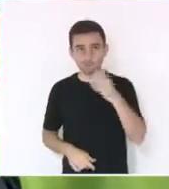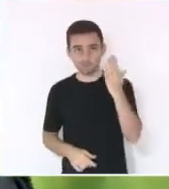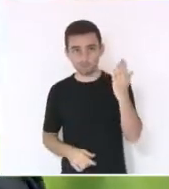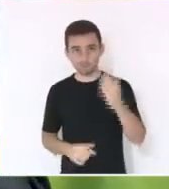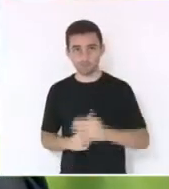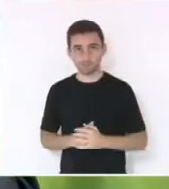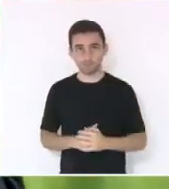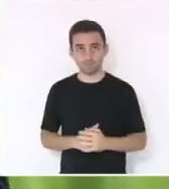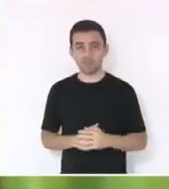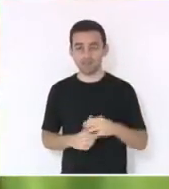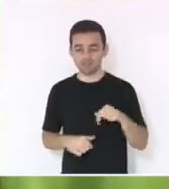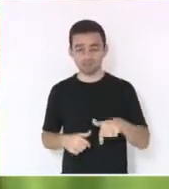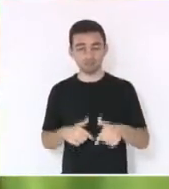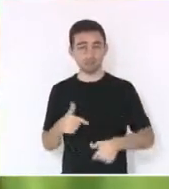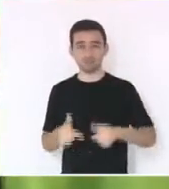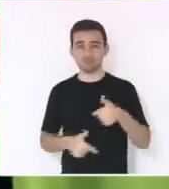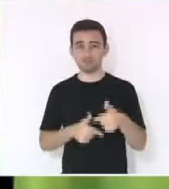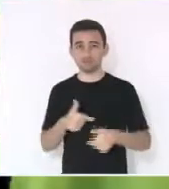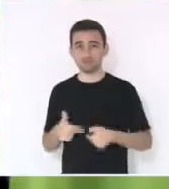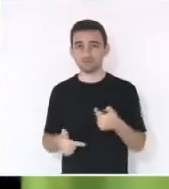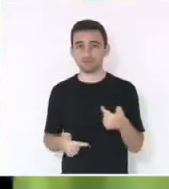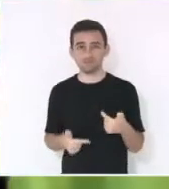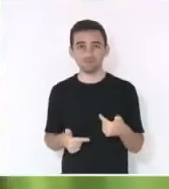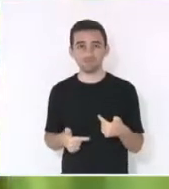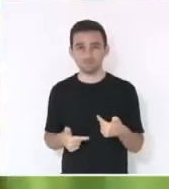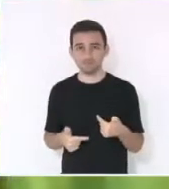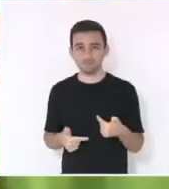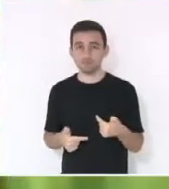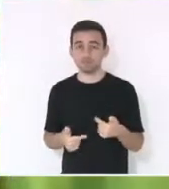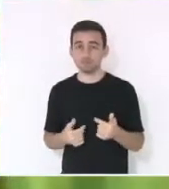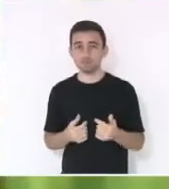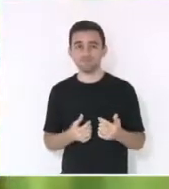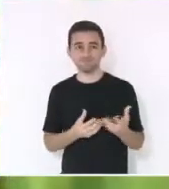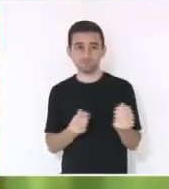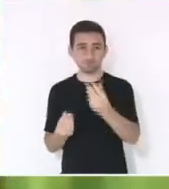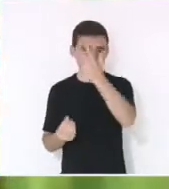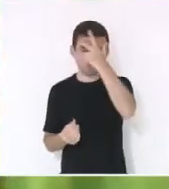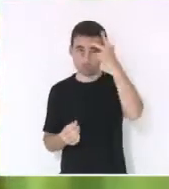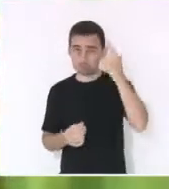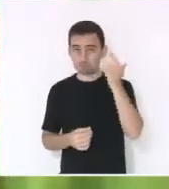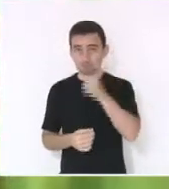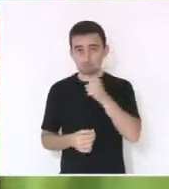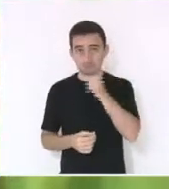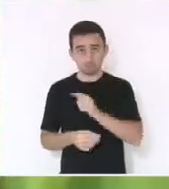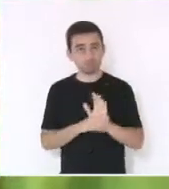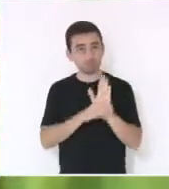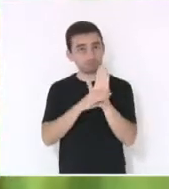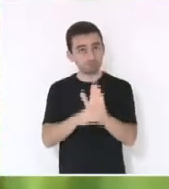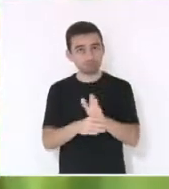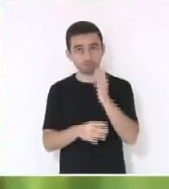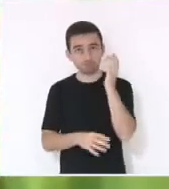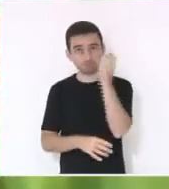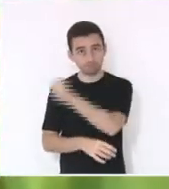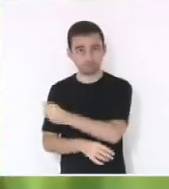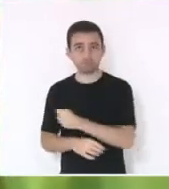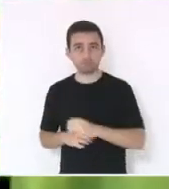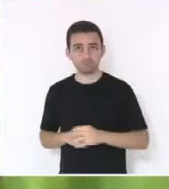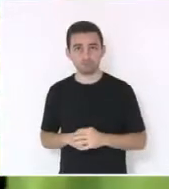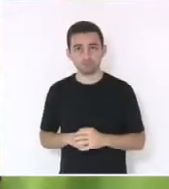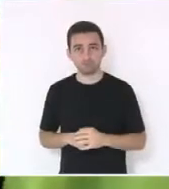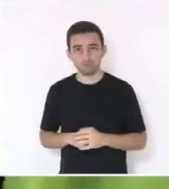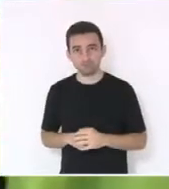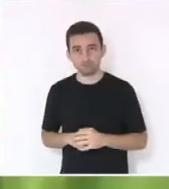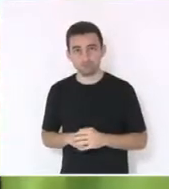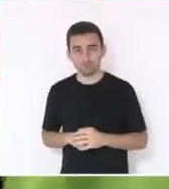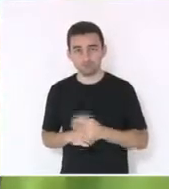trabalho em que vidas são salvas, pessoas doam